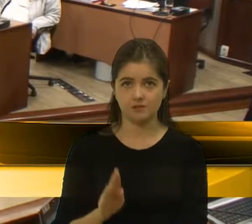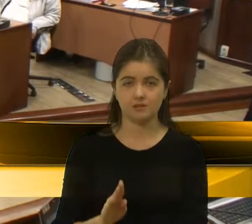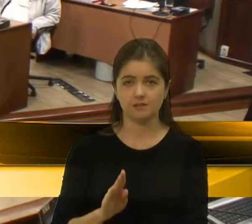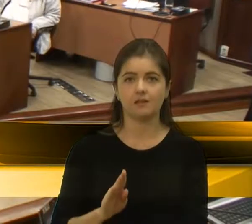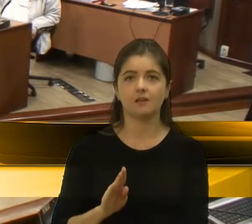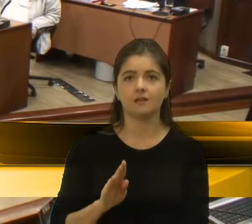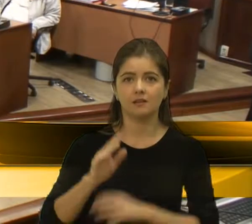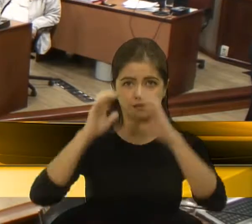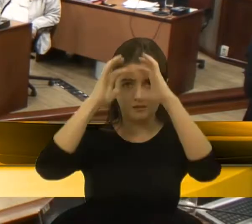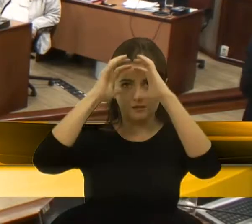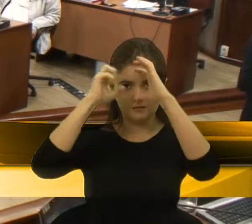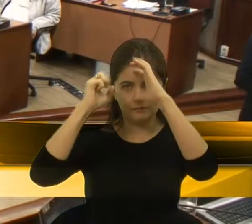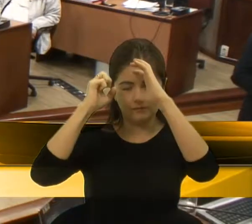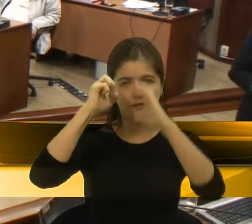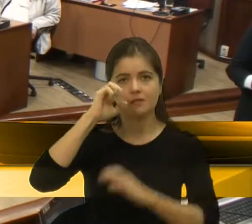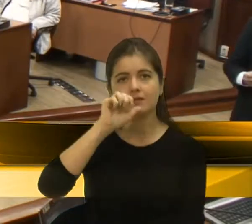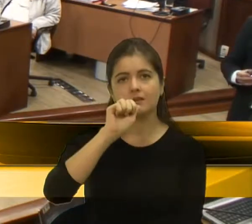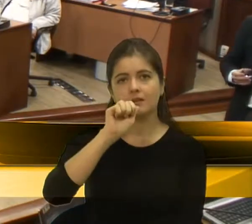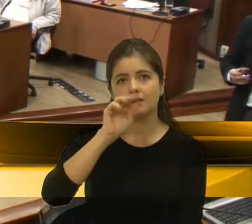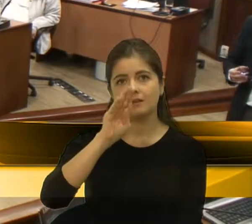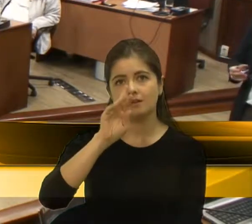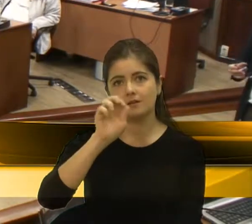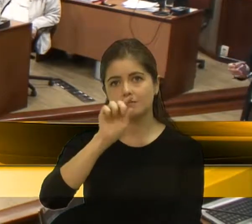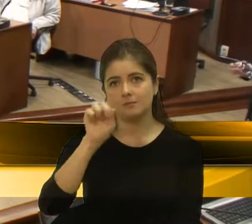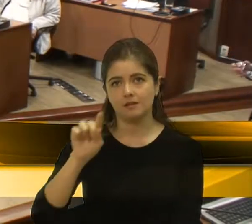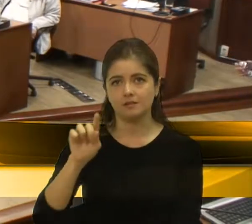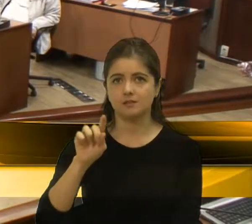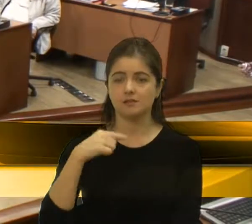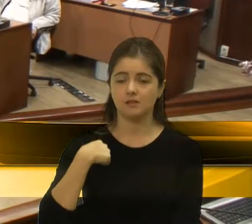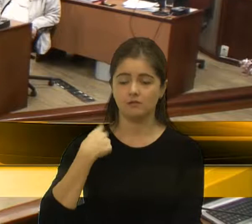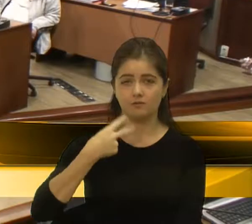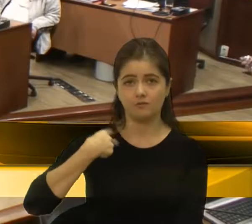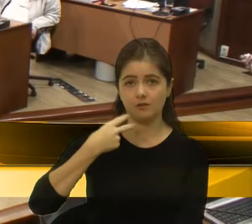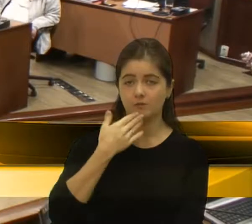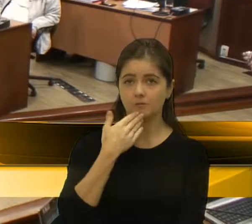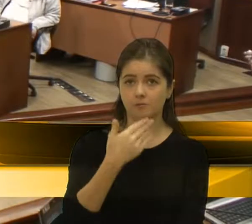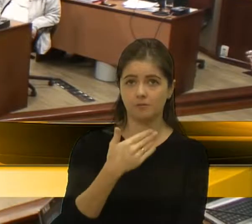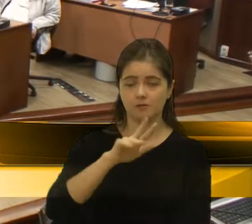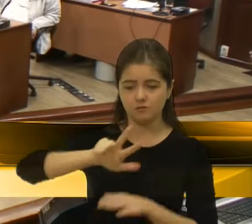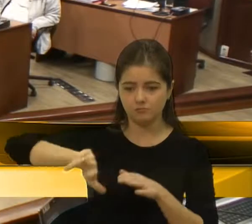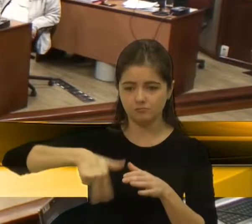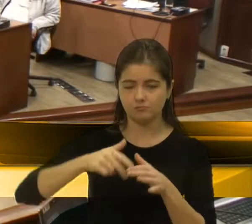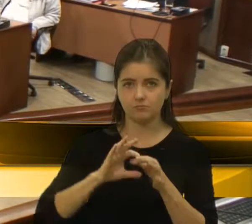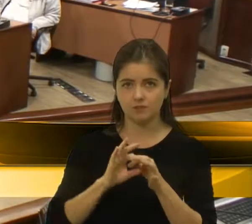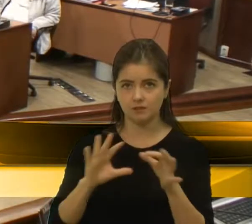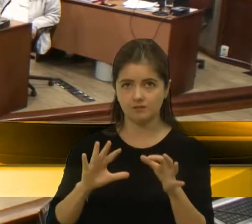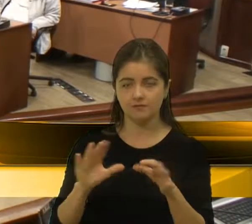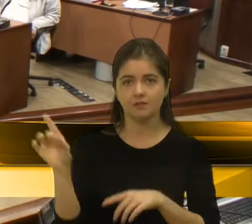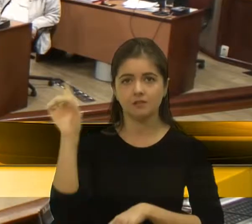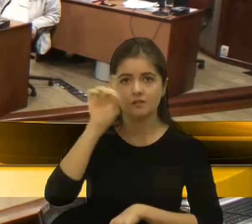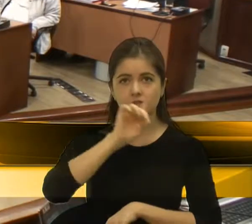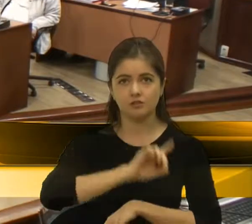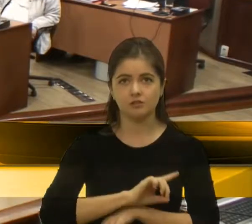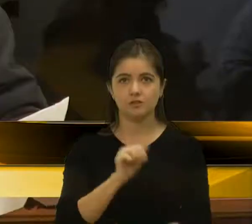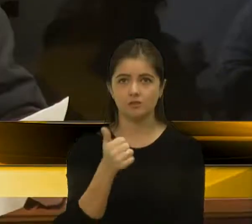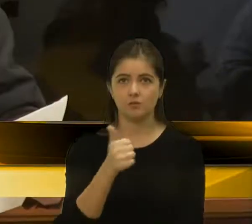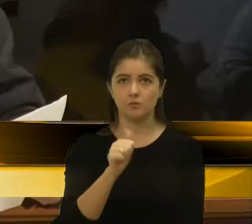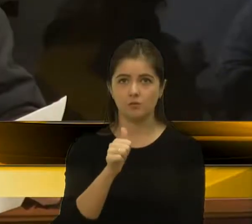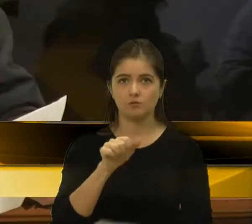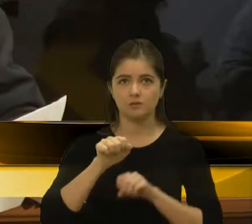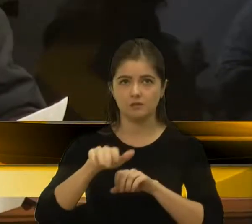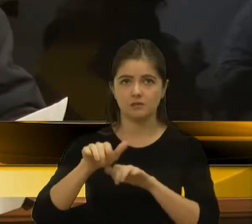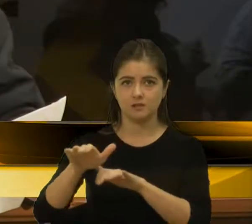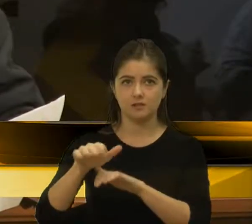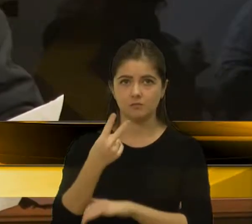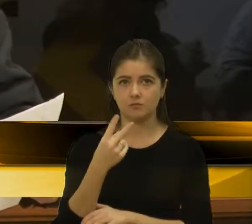Abras. O vereador que subscreve o presente documento requer a cedência do espaço da Tribuna Livre na sessão ordinária de 11 de setembro